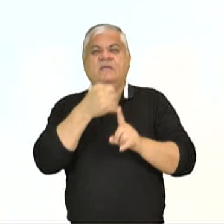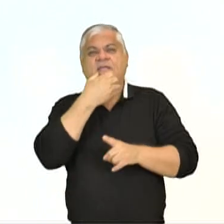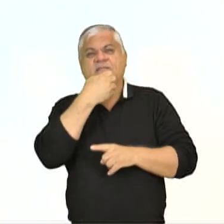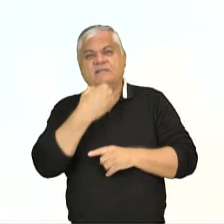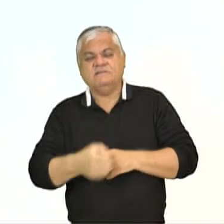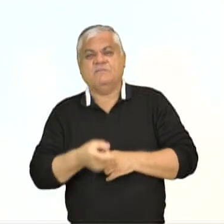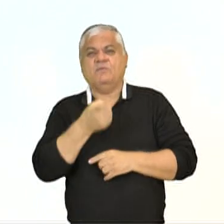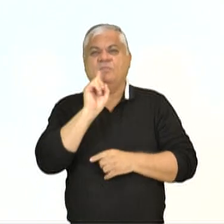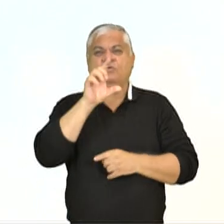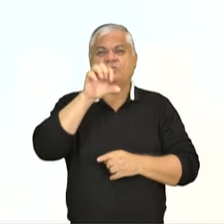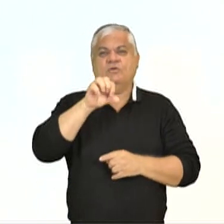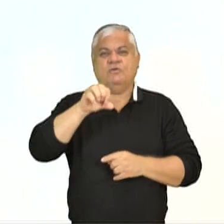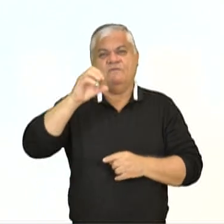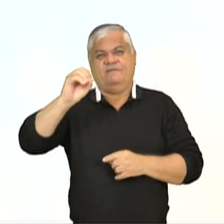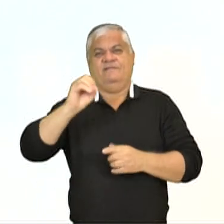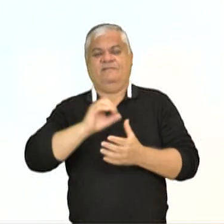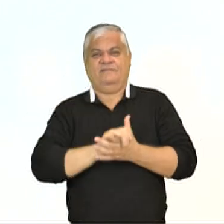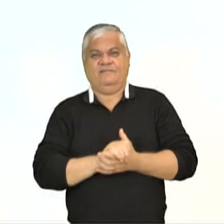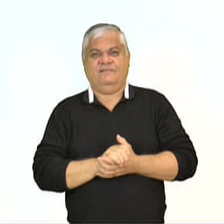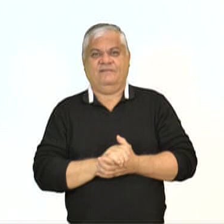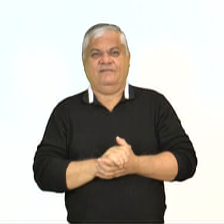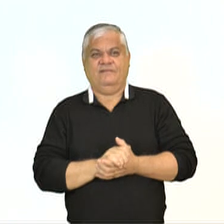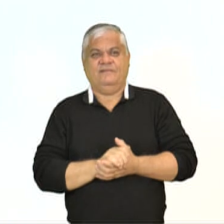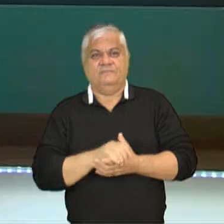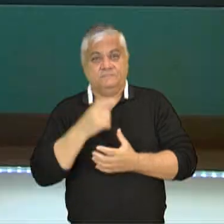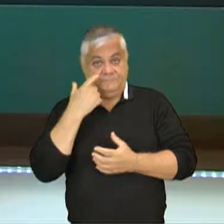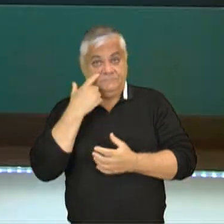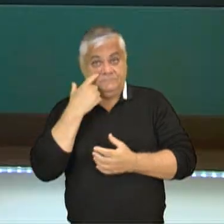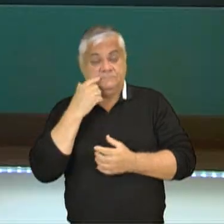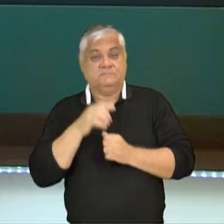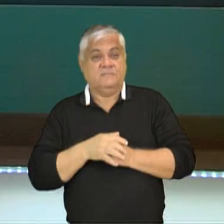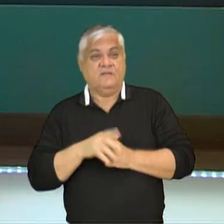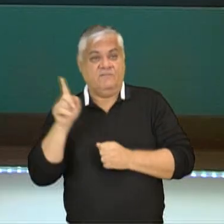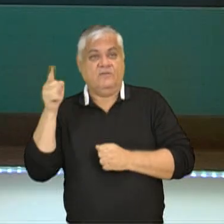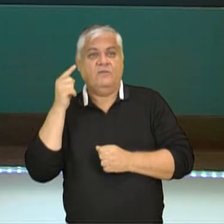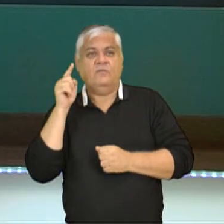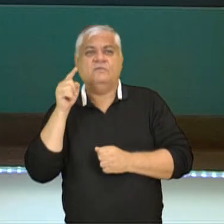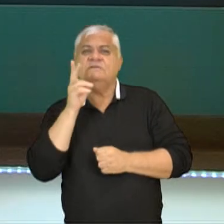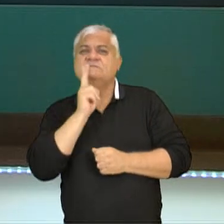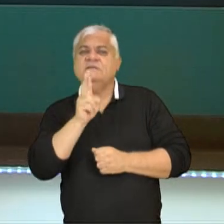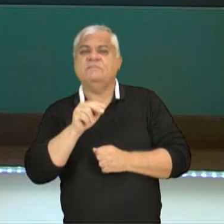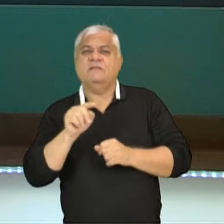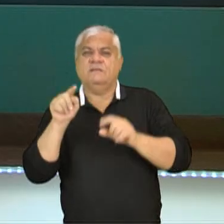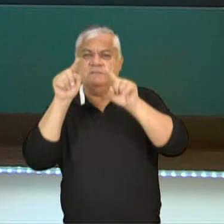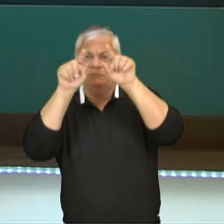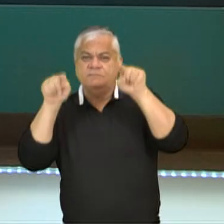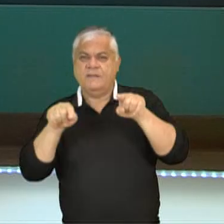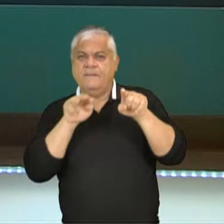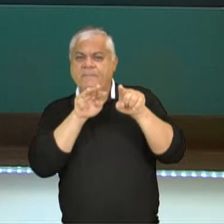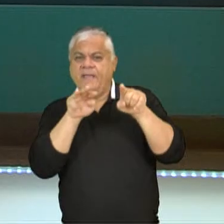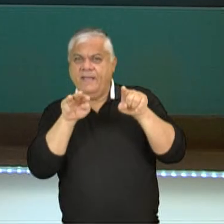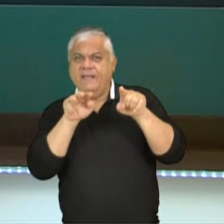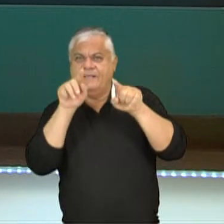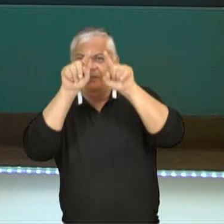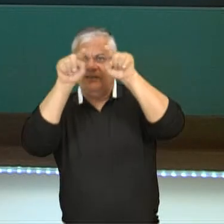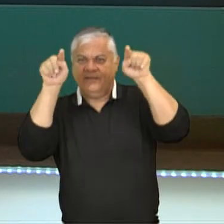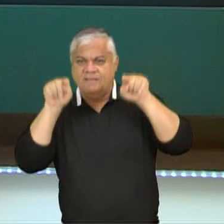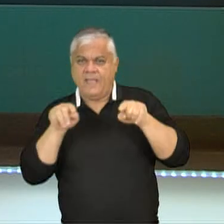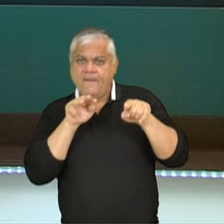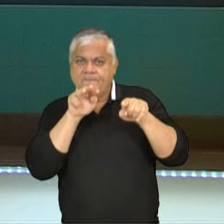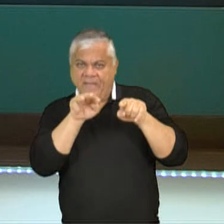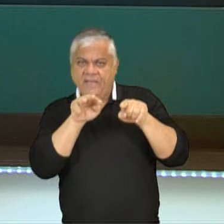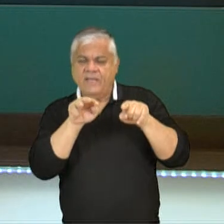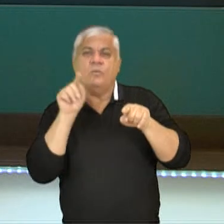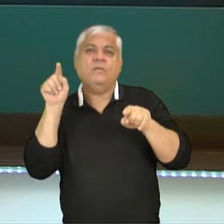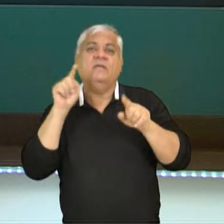de 1990. Observem aqui que no final do ponto a gente tem ali reticências dentro de um colchetes.